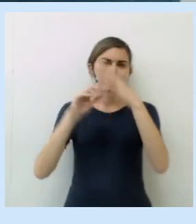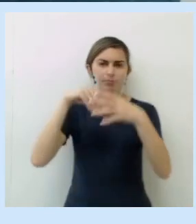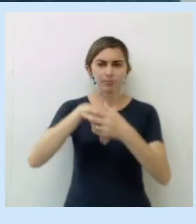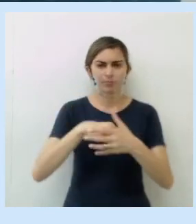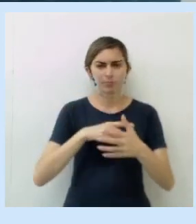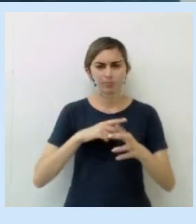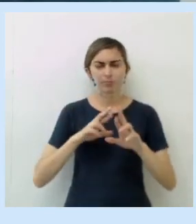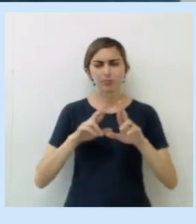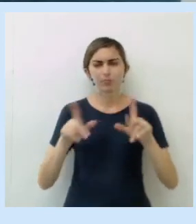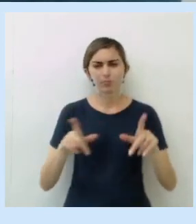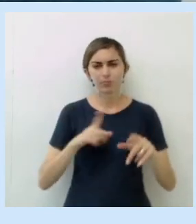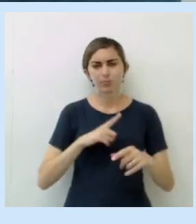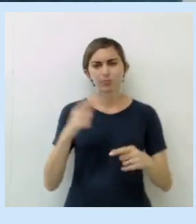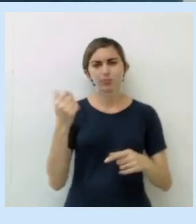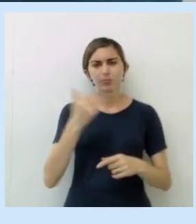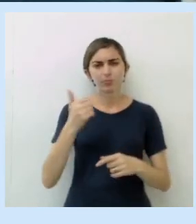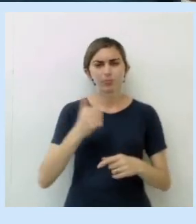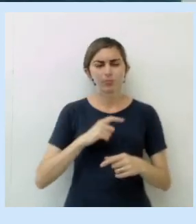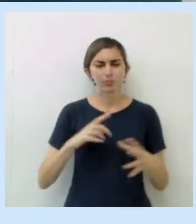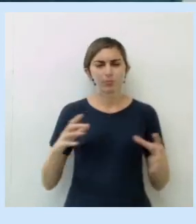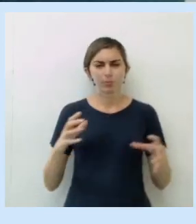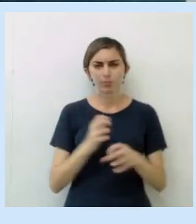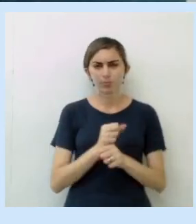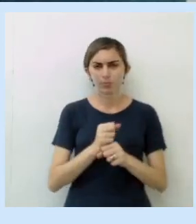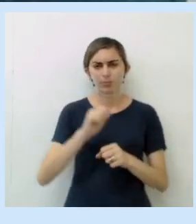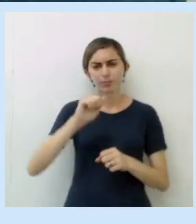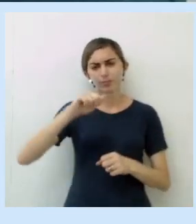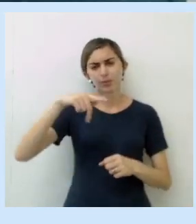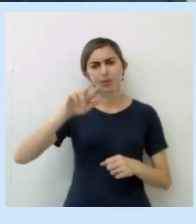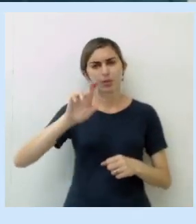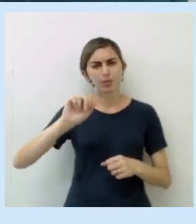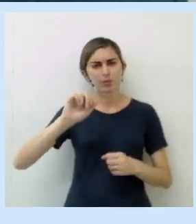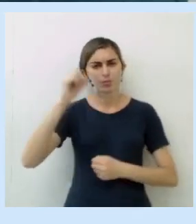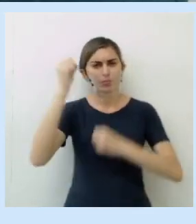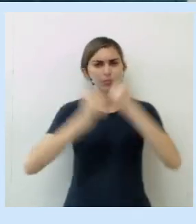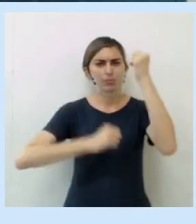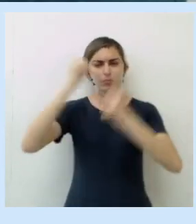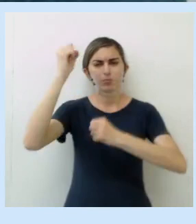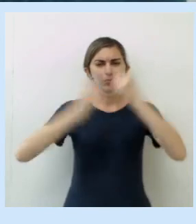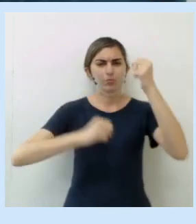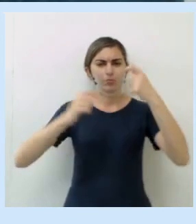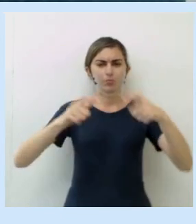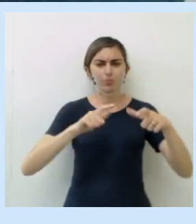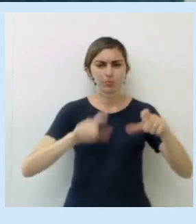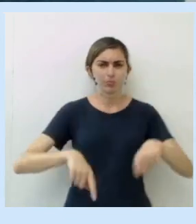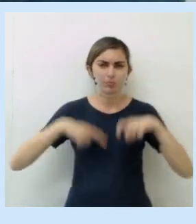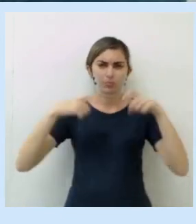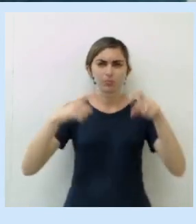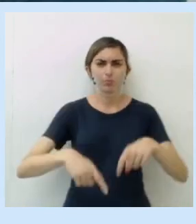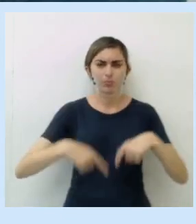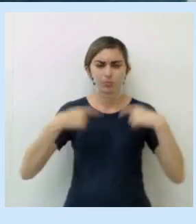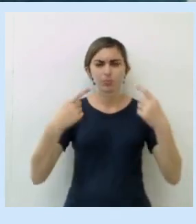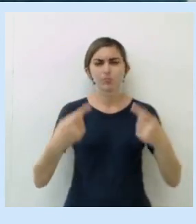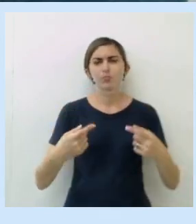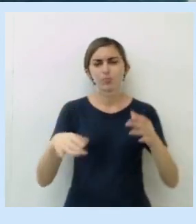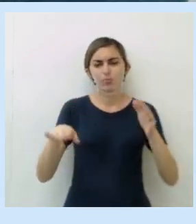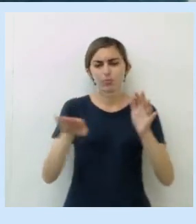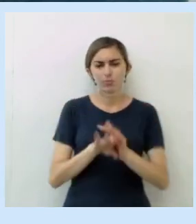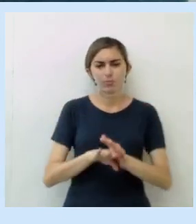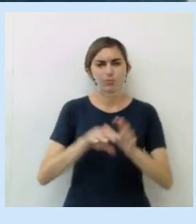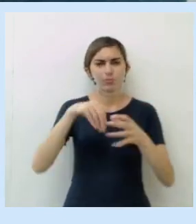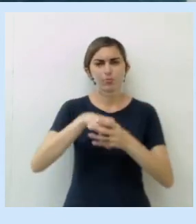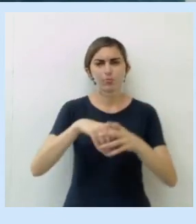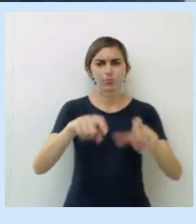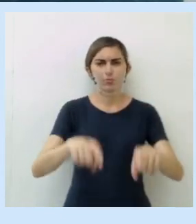ver diferenciações. Primeiro, o complexo agroindustrial em espaço rural. A indústria está chegando dentro do